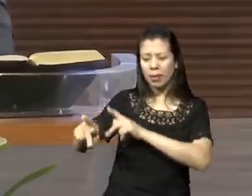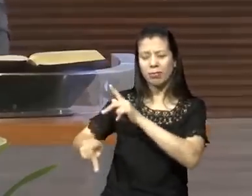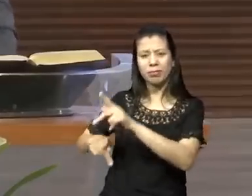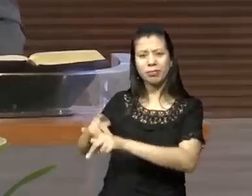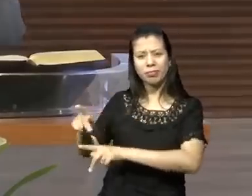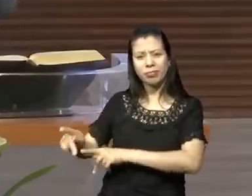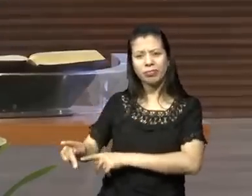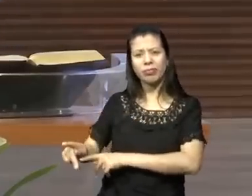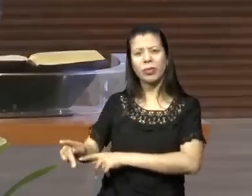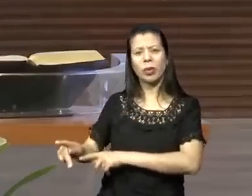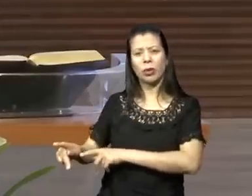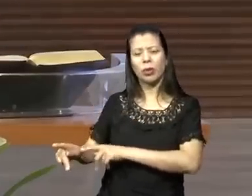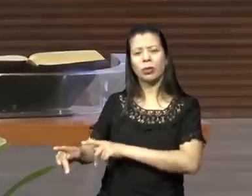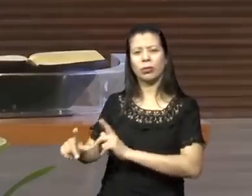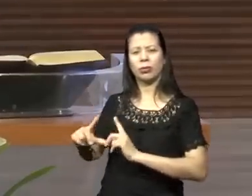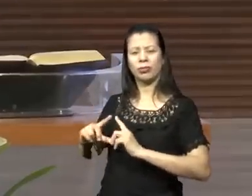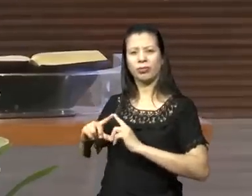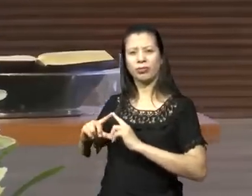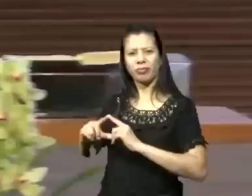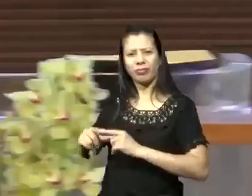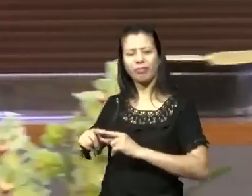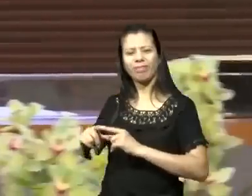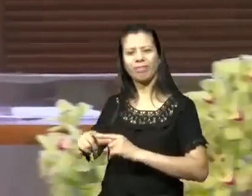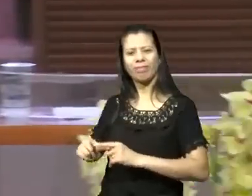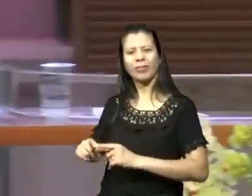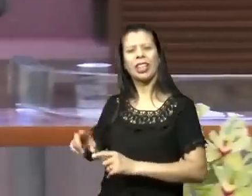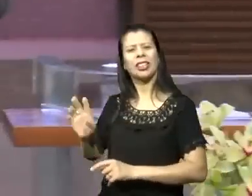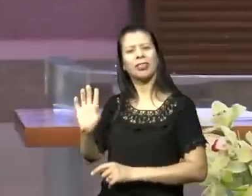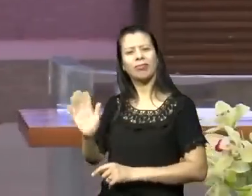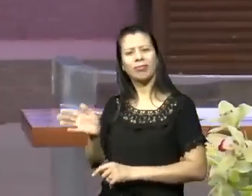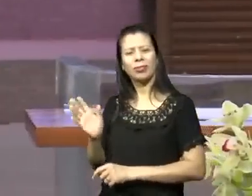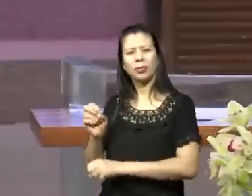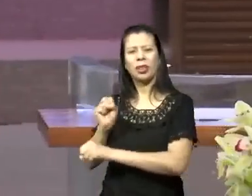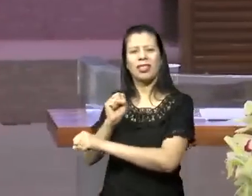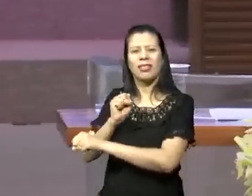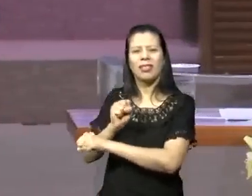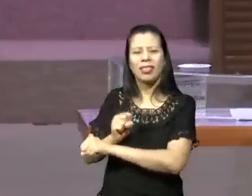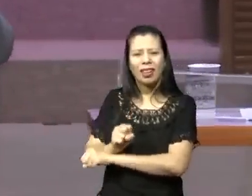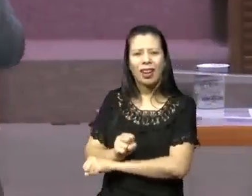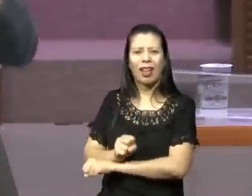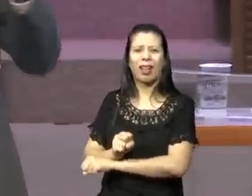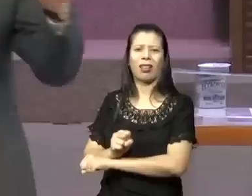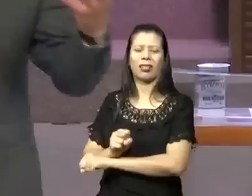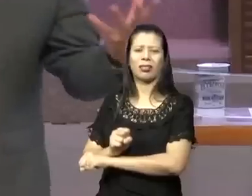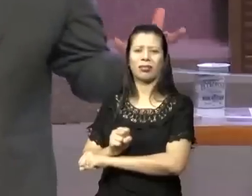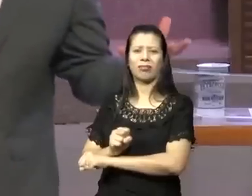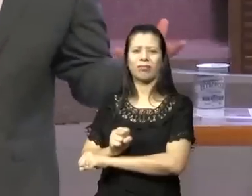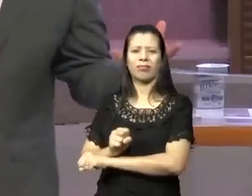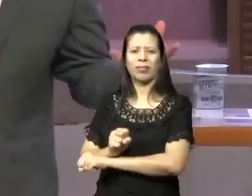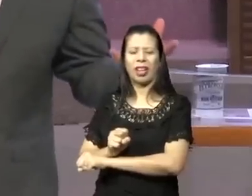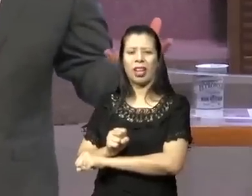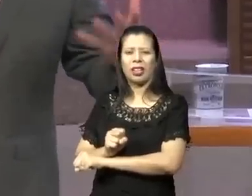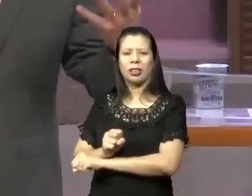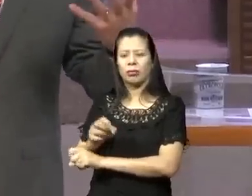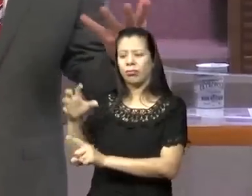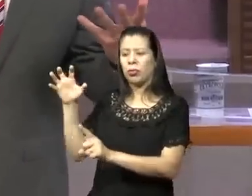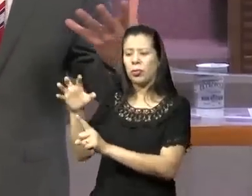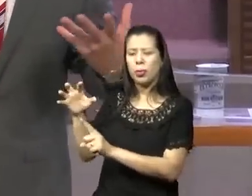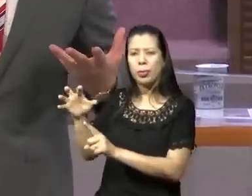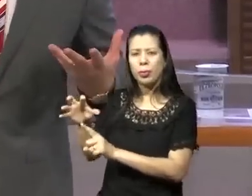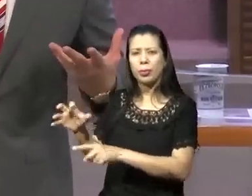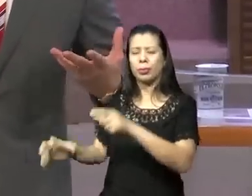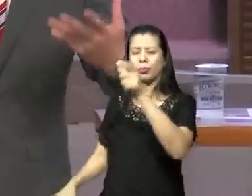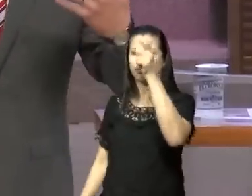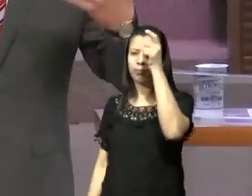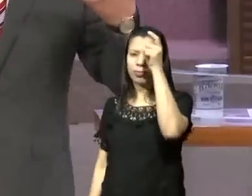piores escravidões era cegueira Jesus queria revelar-se plenamente mostrar quem